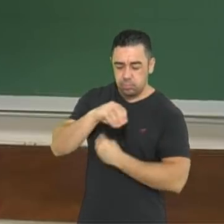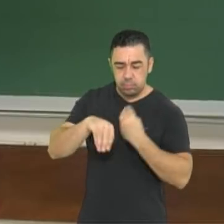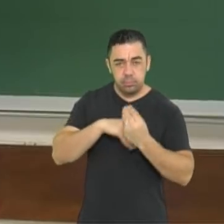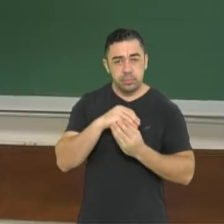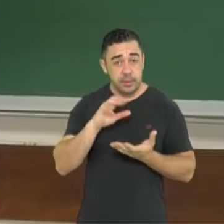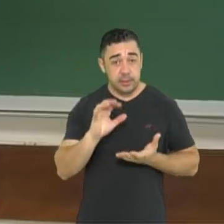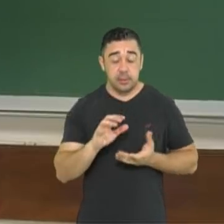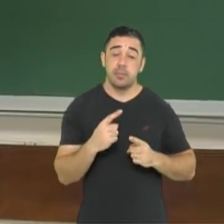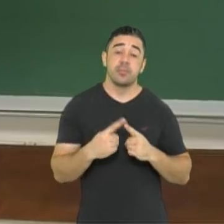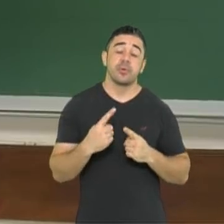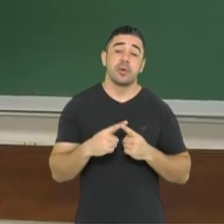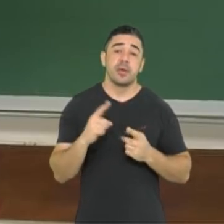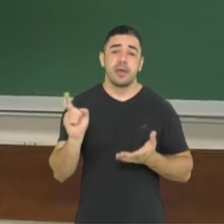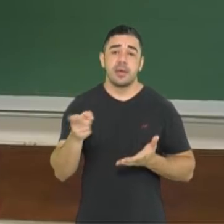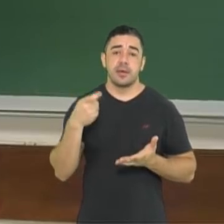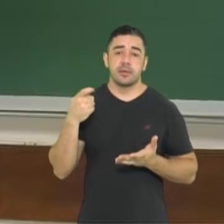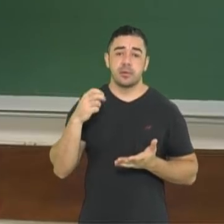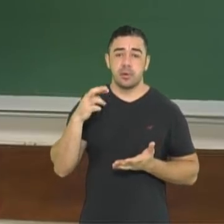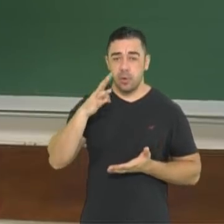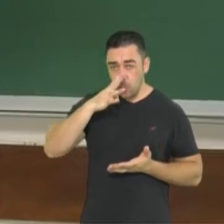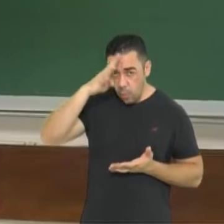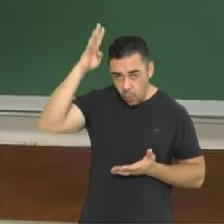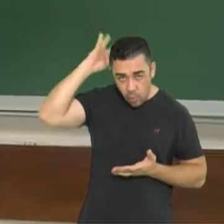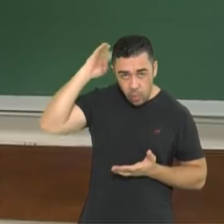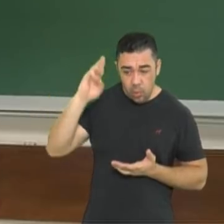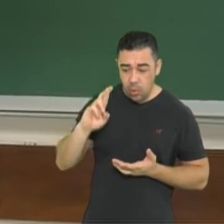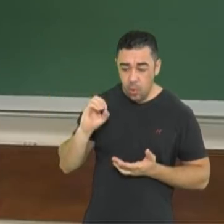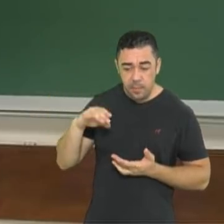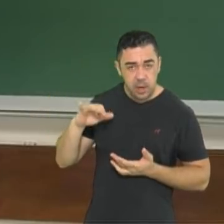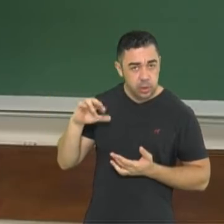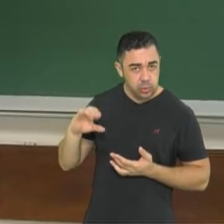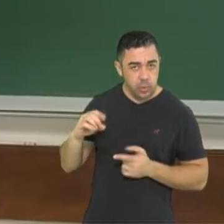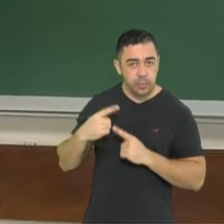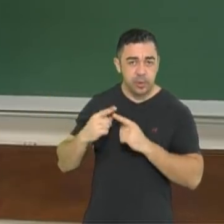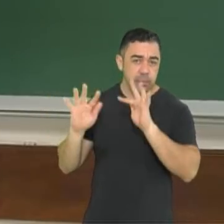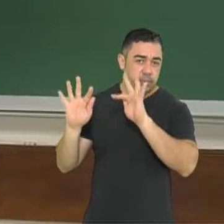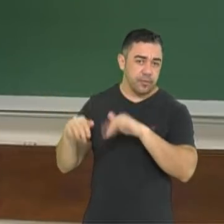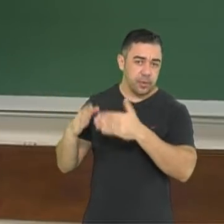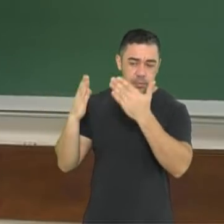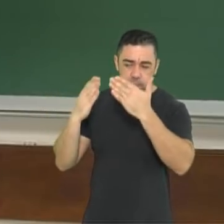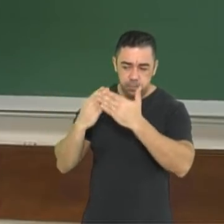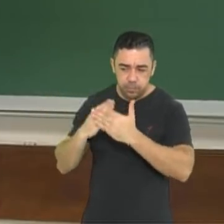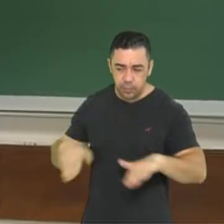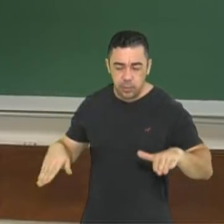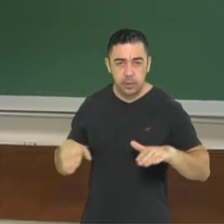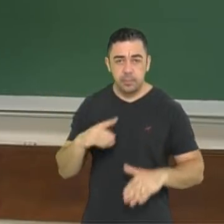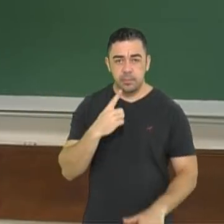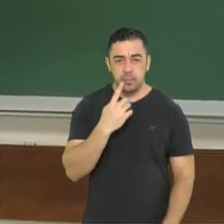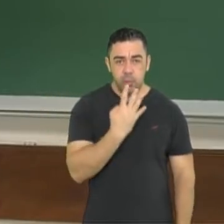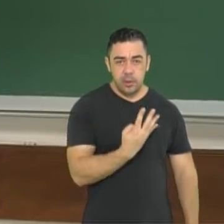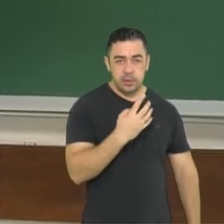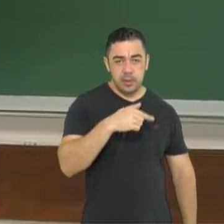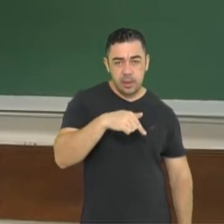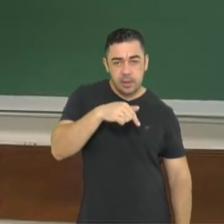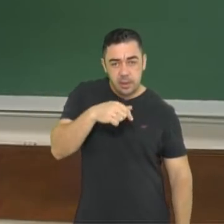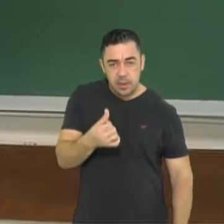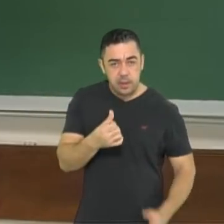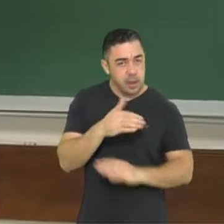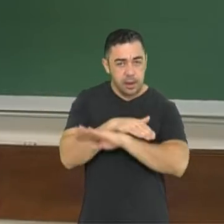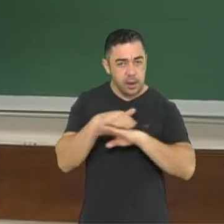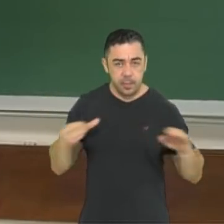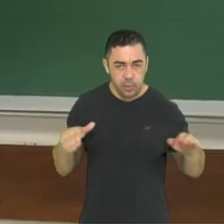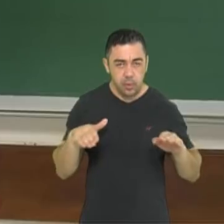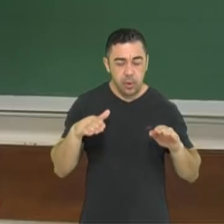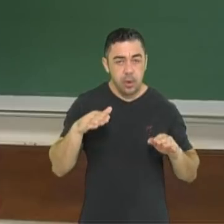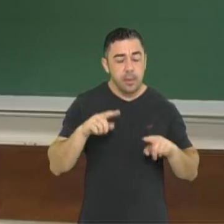ex-romanos. Por que ex-romano, professor? Porque houve a queda do Império Romano do Ocidente em 476. O Império não há mais. Os romanos